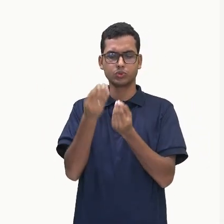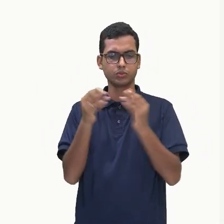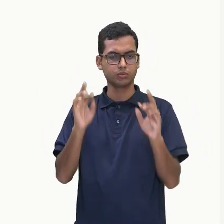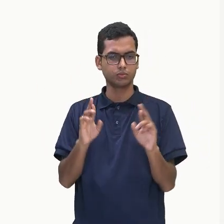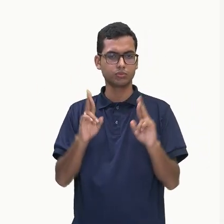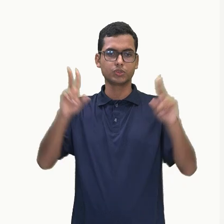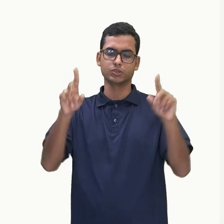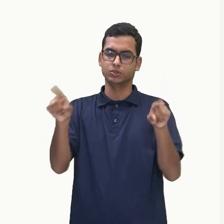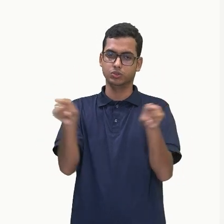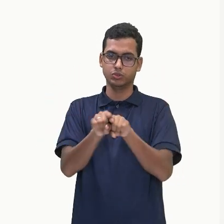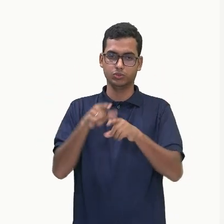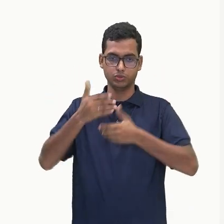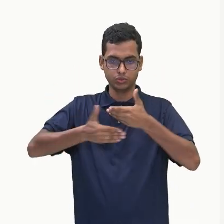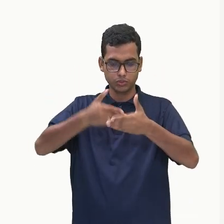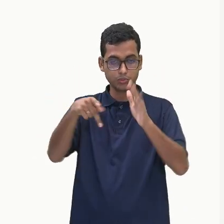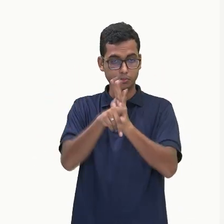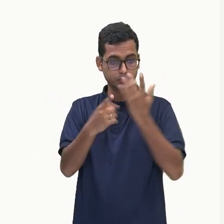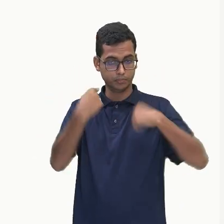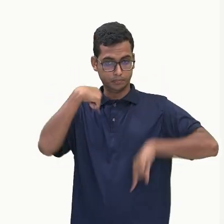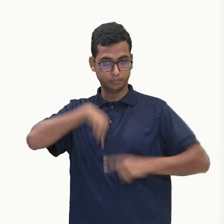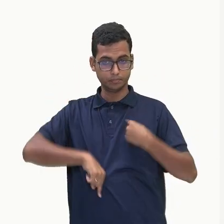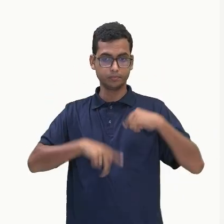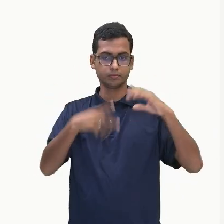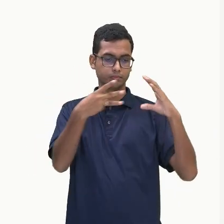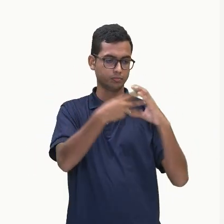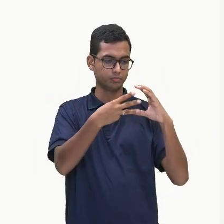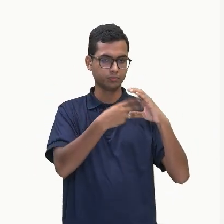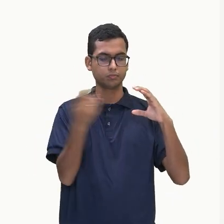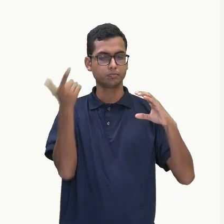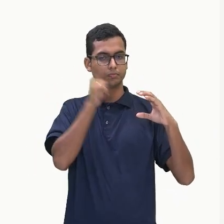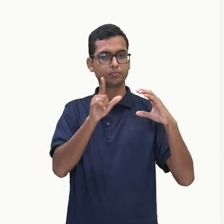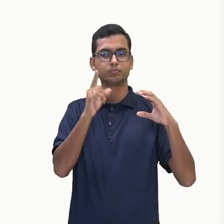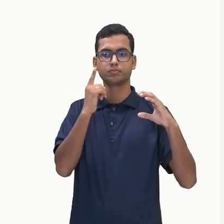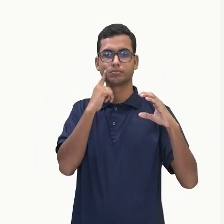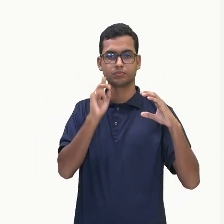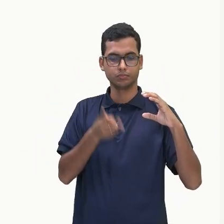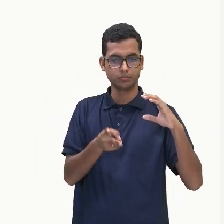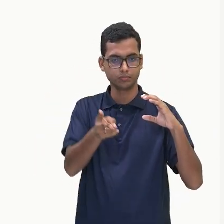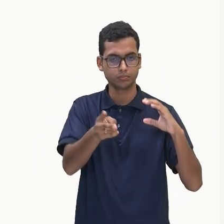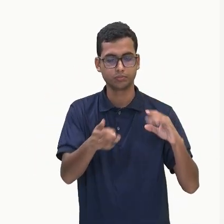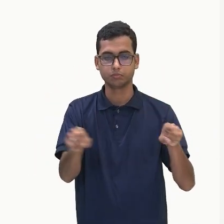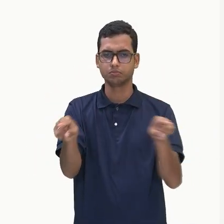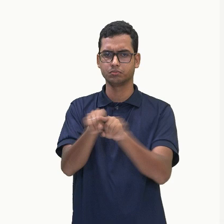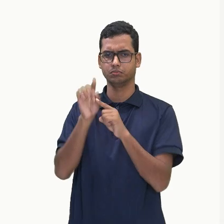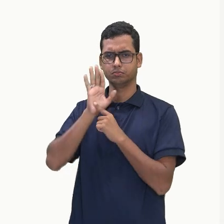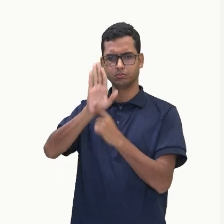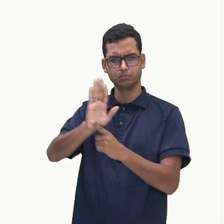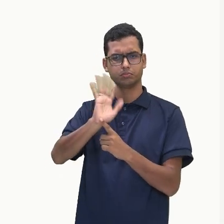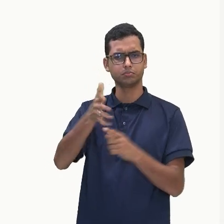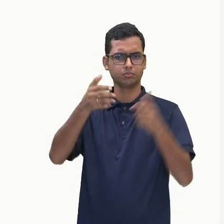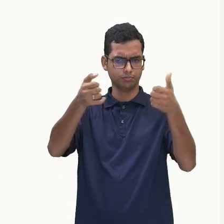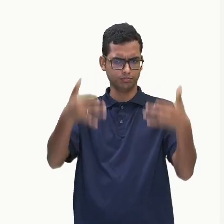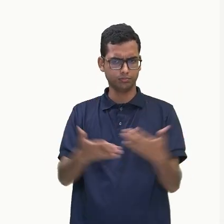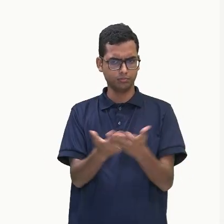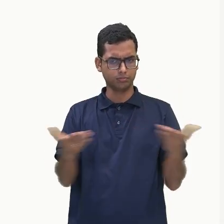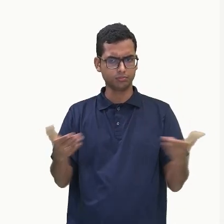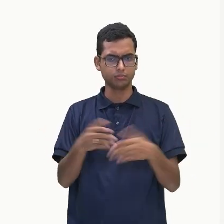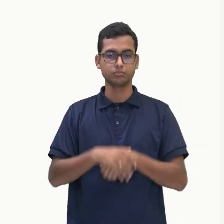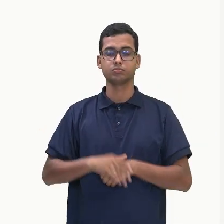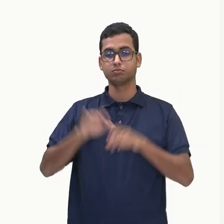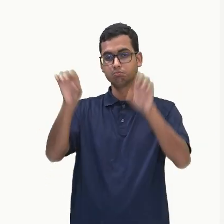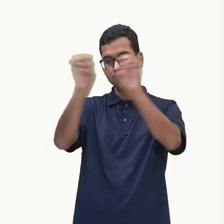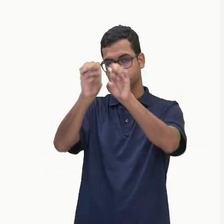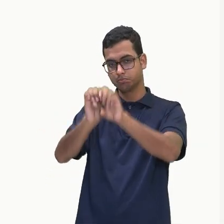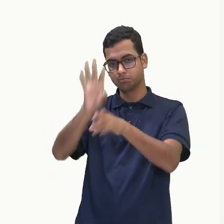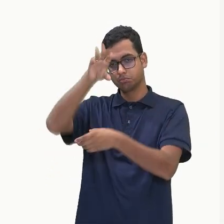metabólico, fazendo a célula funcionar. Como eu falei para vocês, essa estrutura mais interna aqui é o